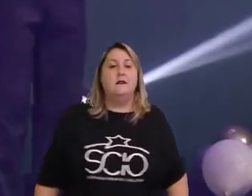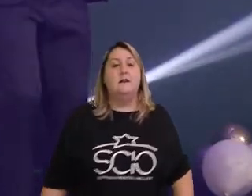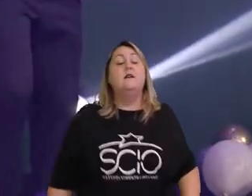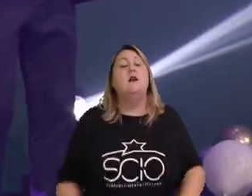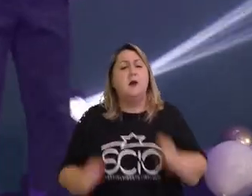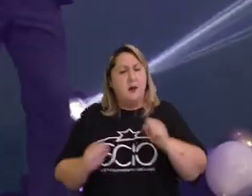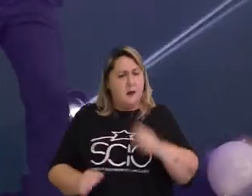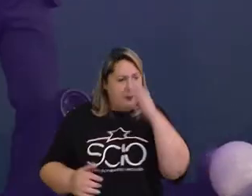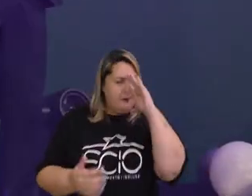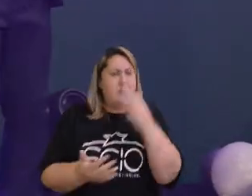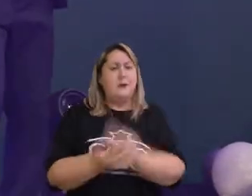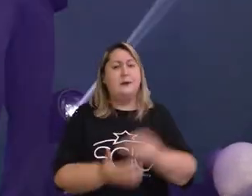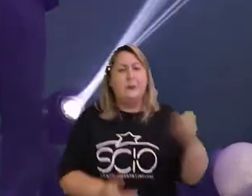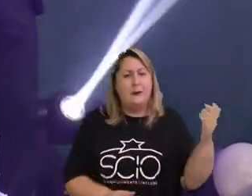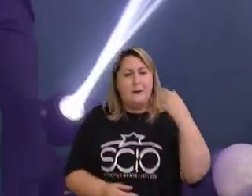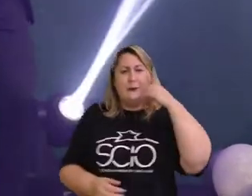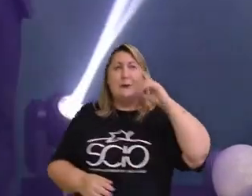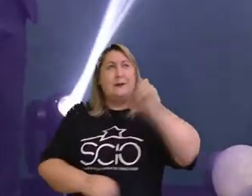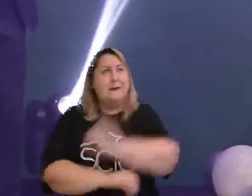Pode acreditar.